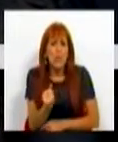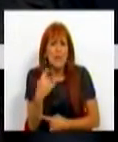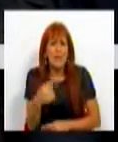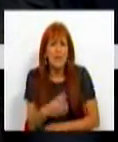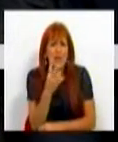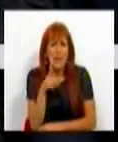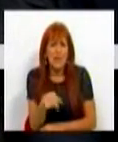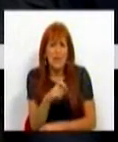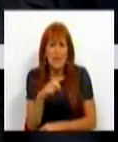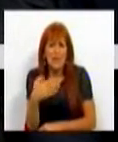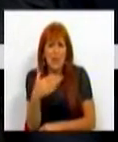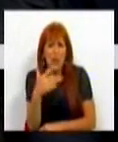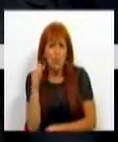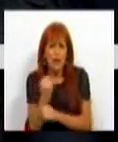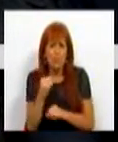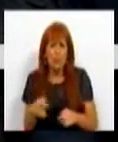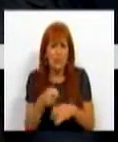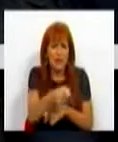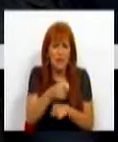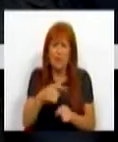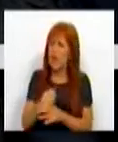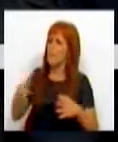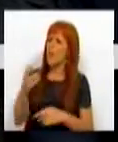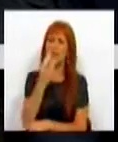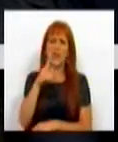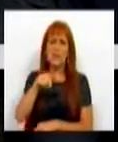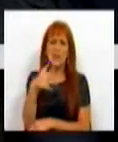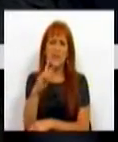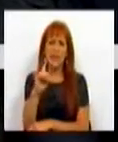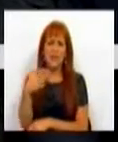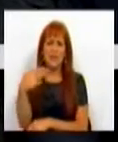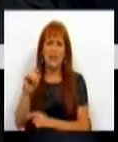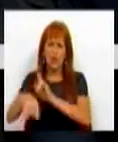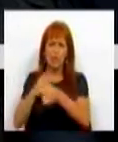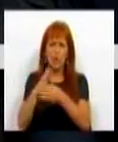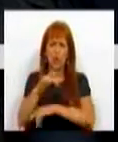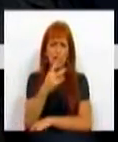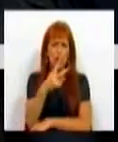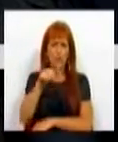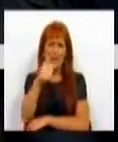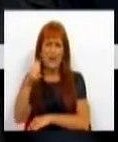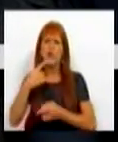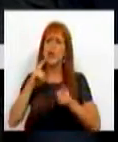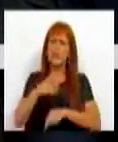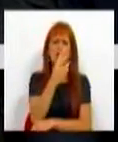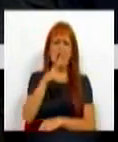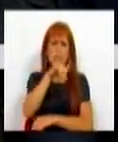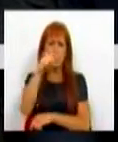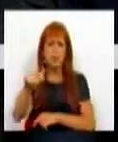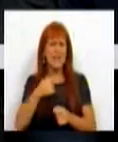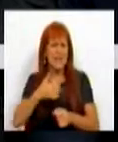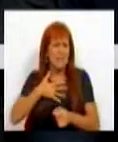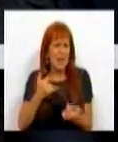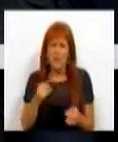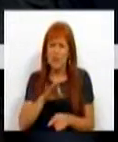tivemos 3.371 insolvências, depois ainda aumentou para 3.670 e depois continuou nos 2.500 e voltou a 3.200 empresas. Ou